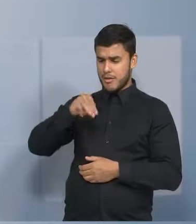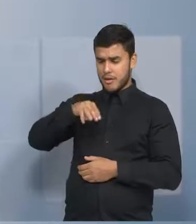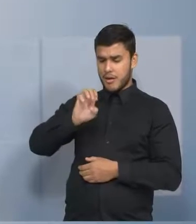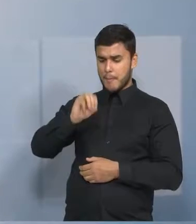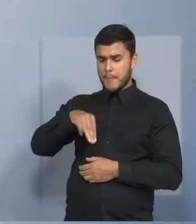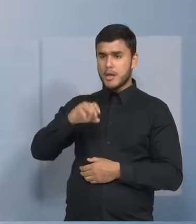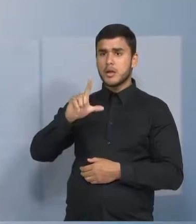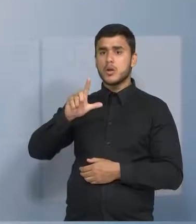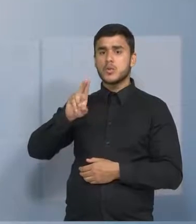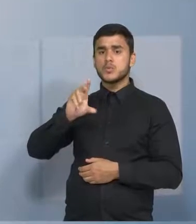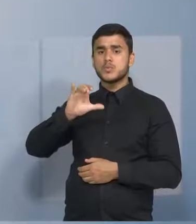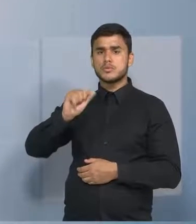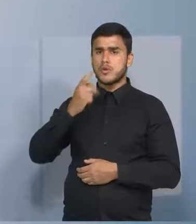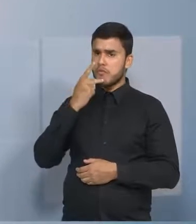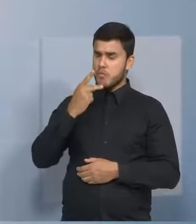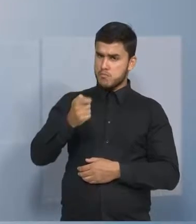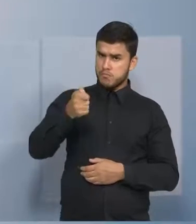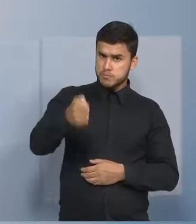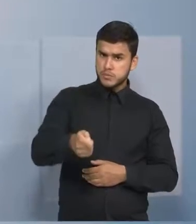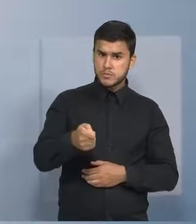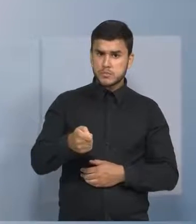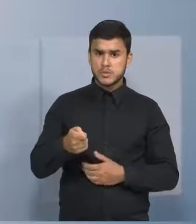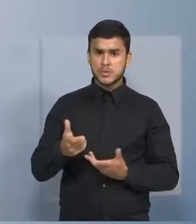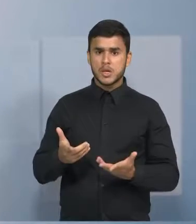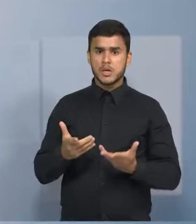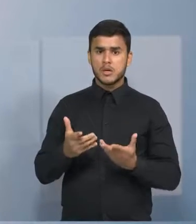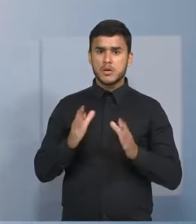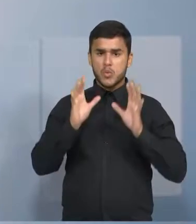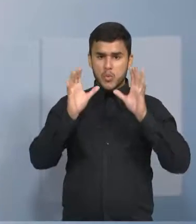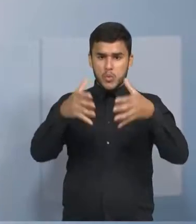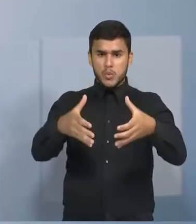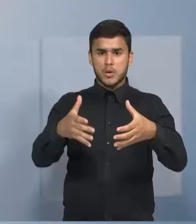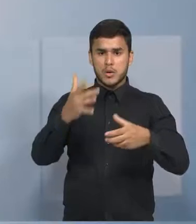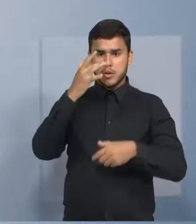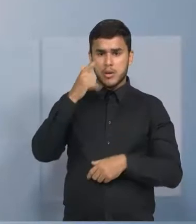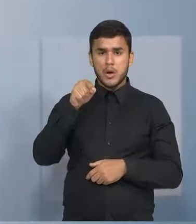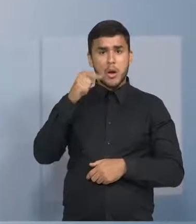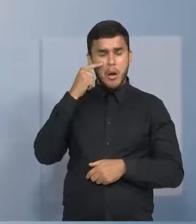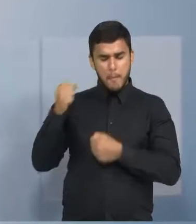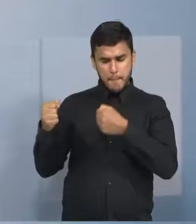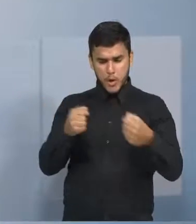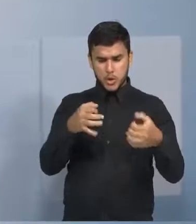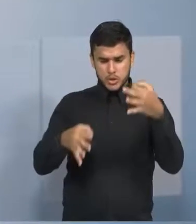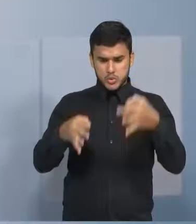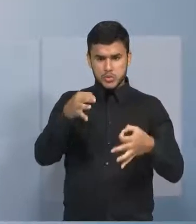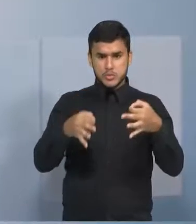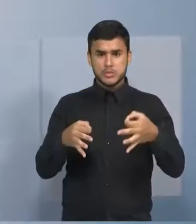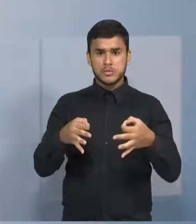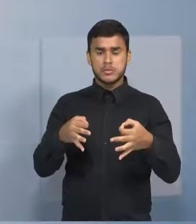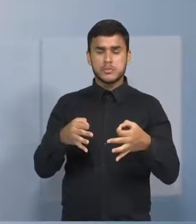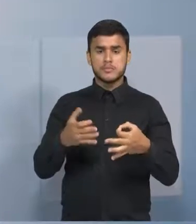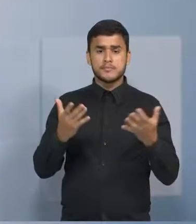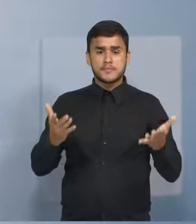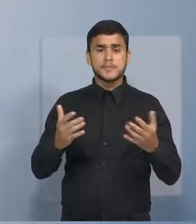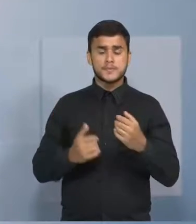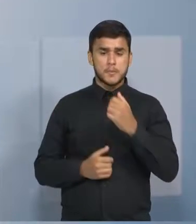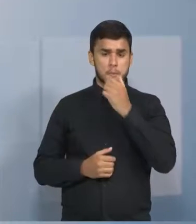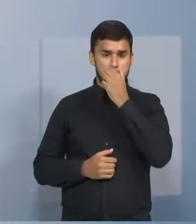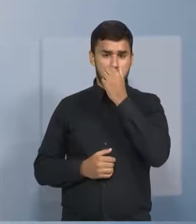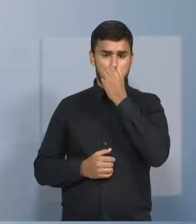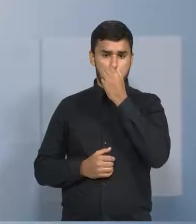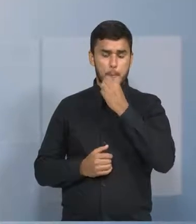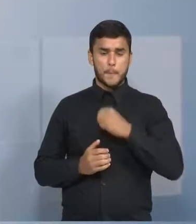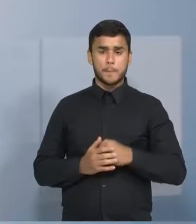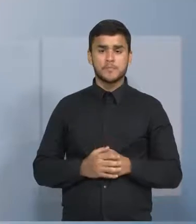principalmente para um bando de pessoas que tentam degrinir a imagem do judiciário. Porque eu vou lhe dizer uma coisa,